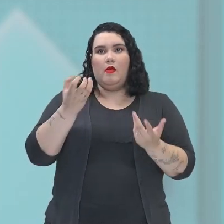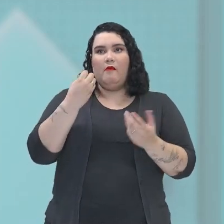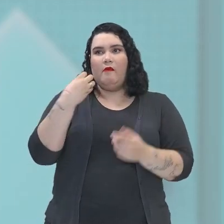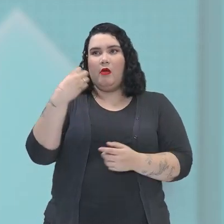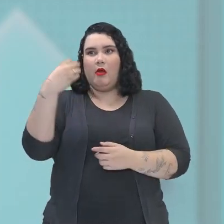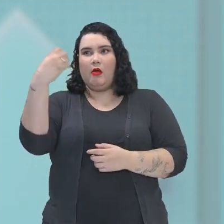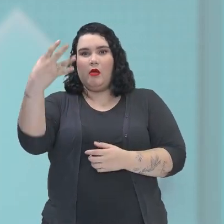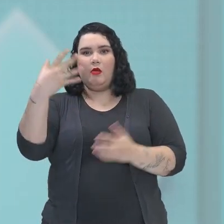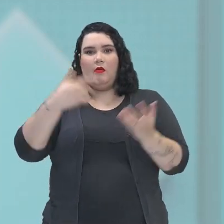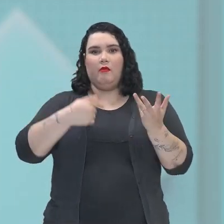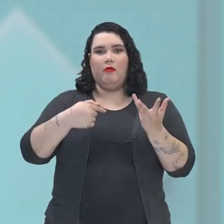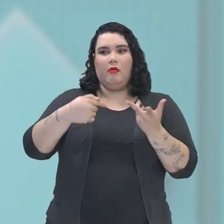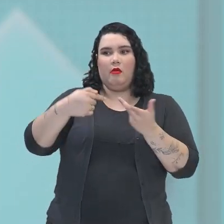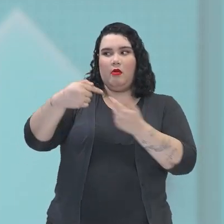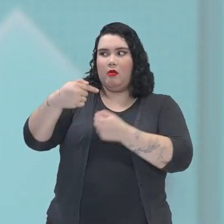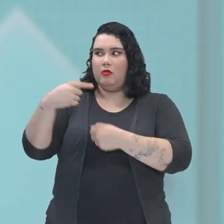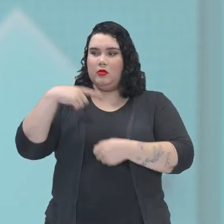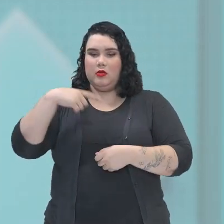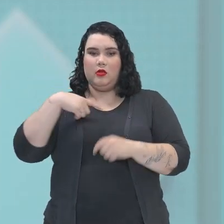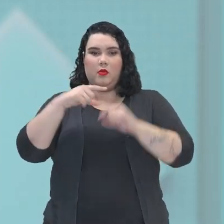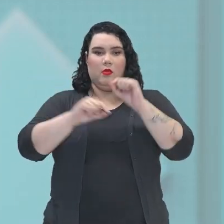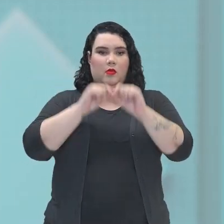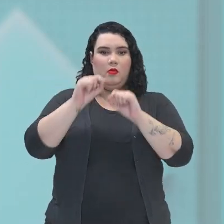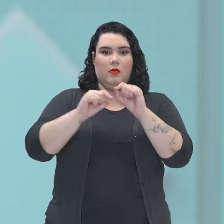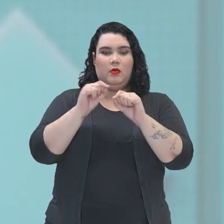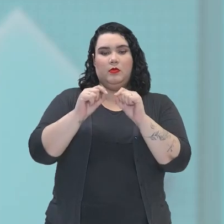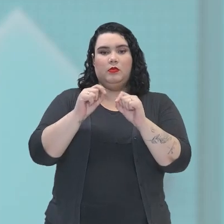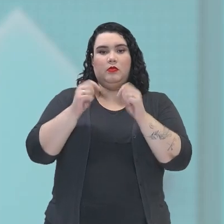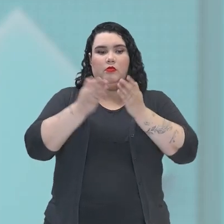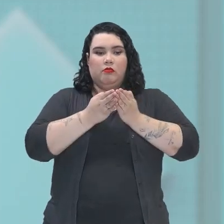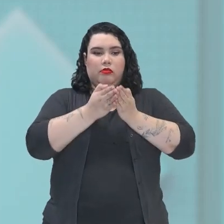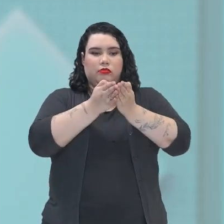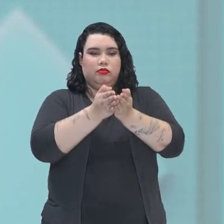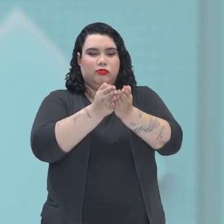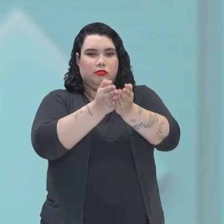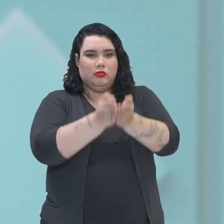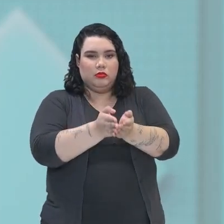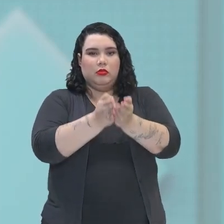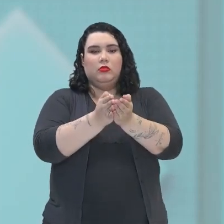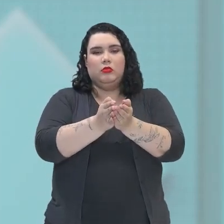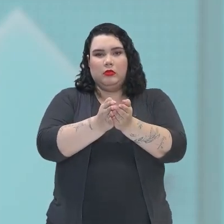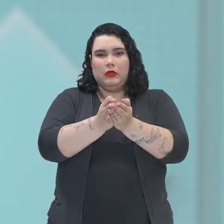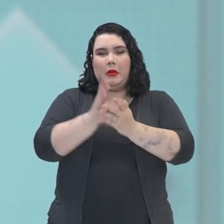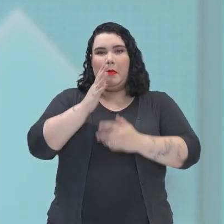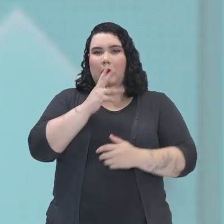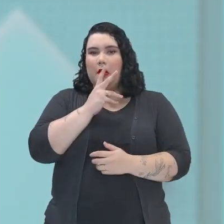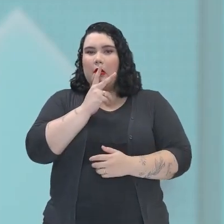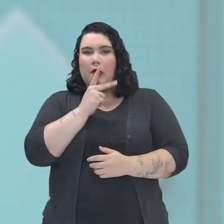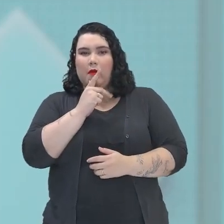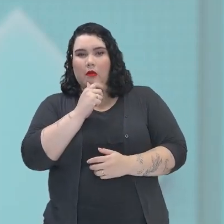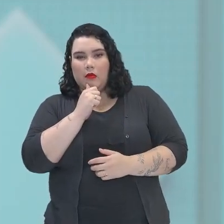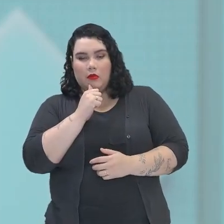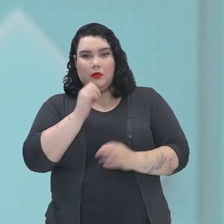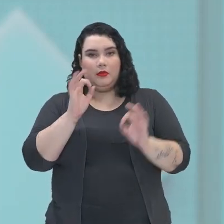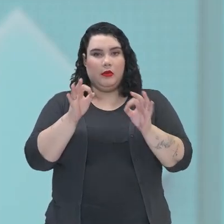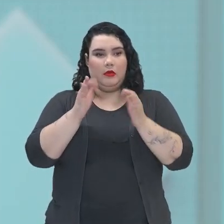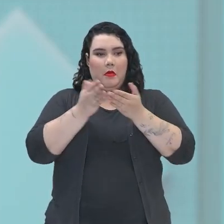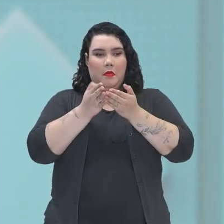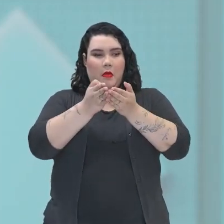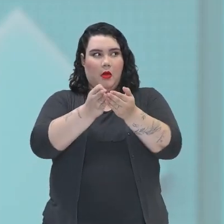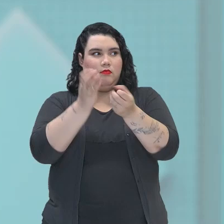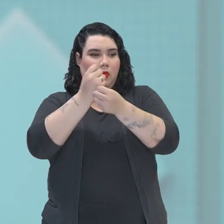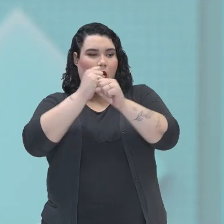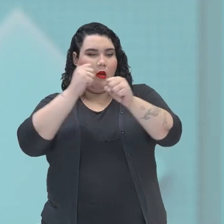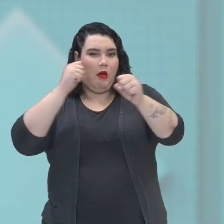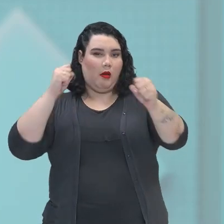intercontinentais principalmente eram feitas muito por navios, cruzeiros, né, grandes cruzeiros, aqueles navios enormes.